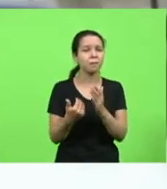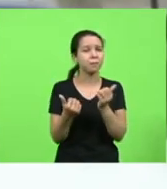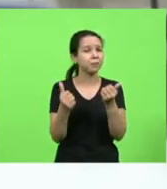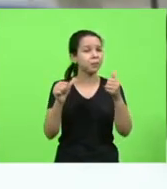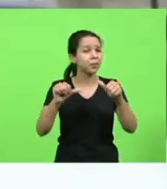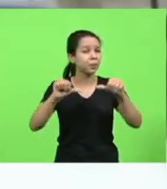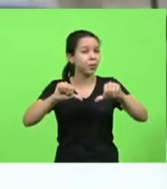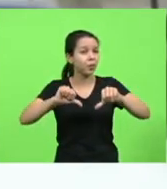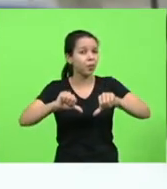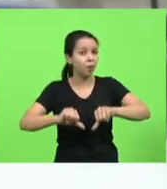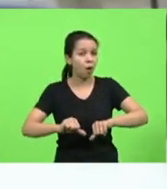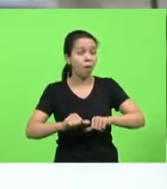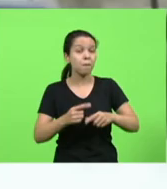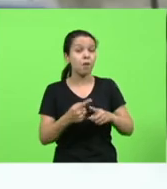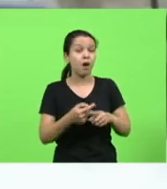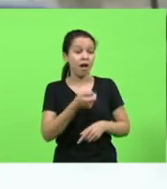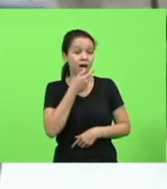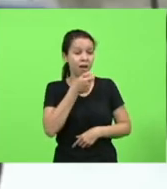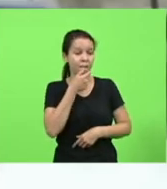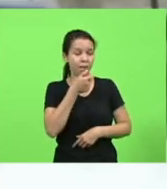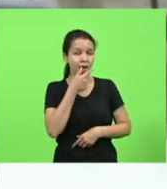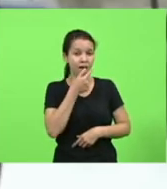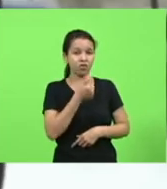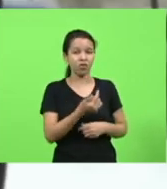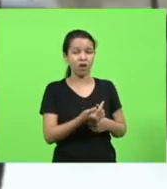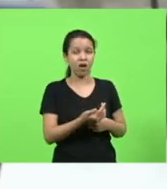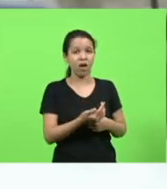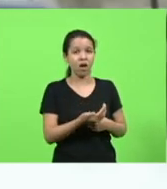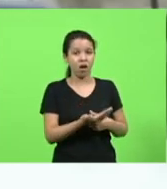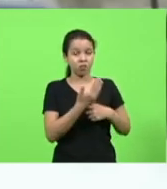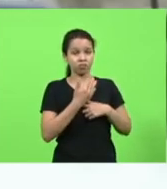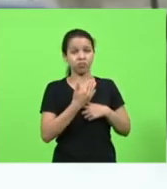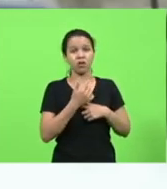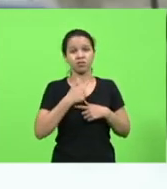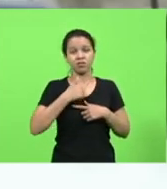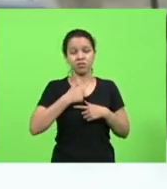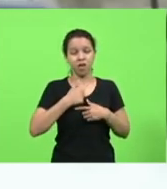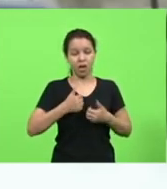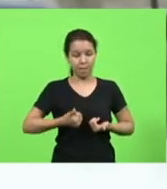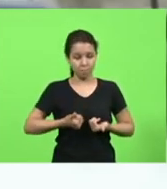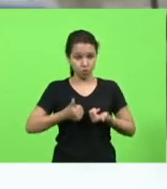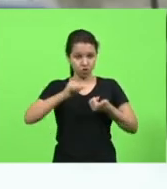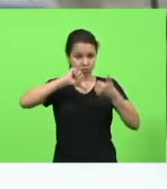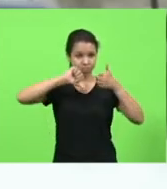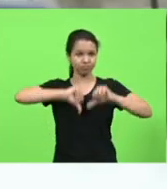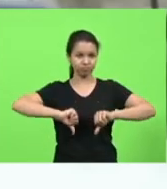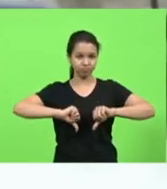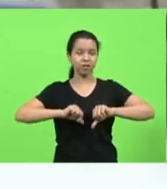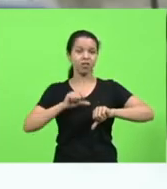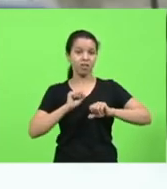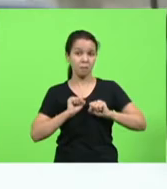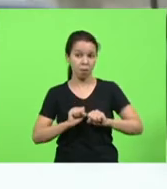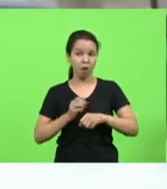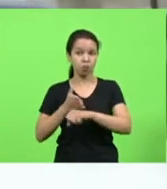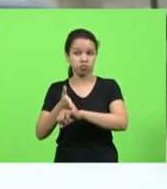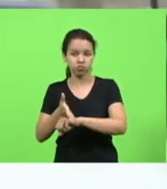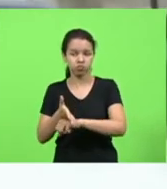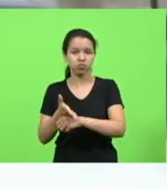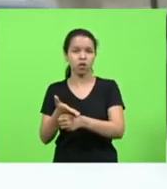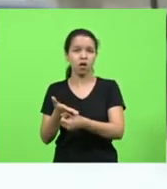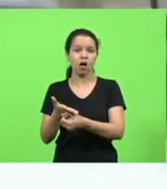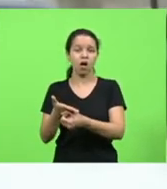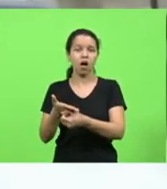imunidade diretamente, nós ficamos imunossuprimidos, nós precisamos ir até um ambulatório, nós precisamos ir